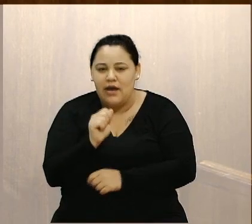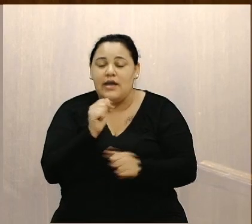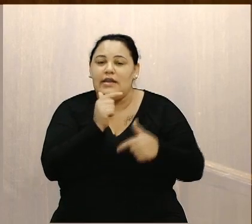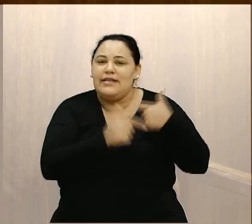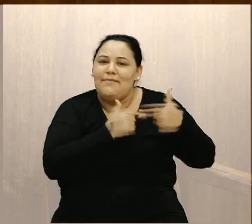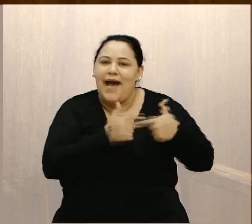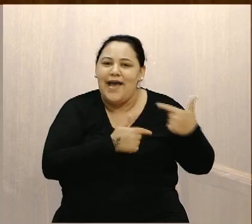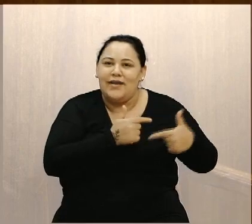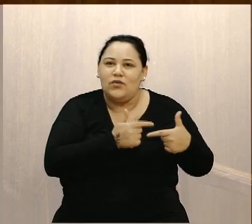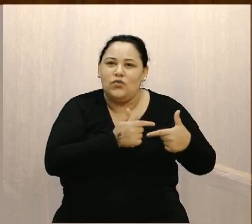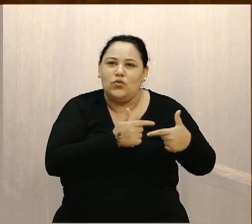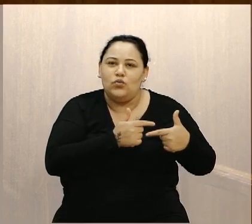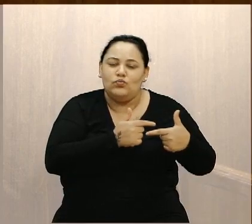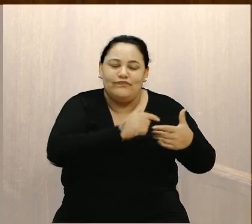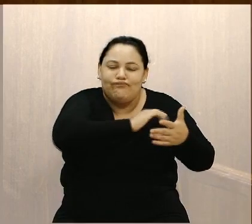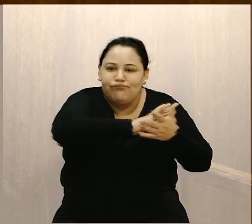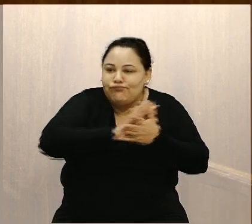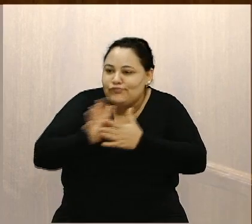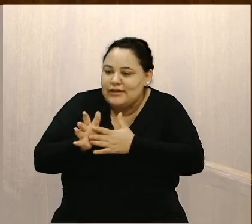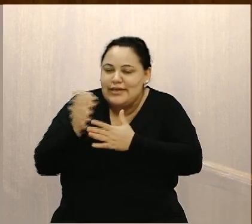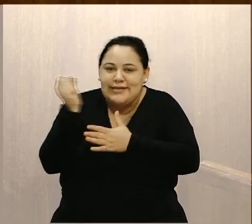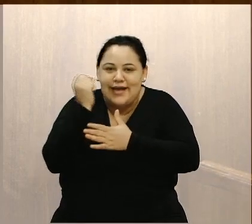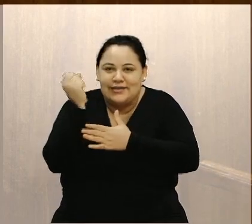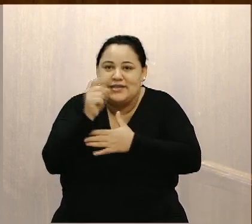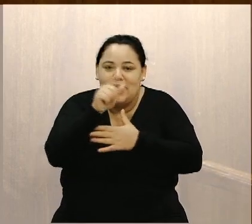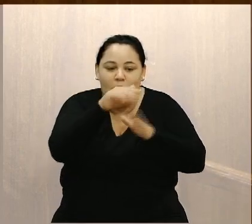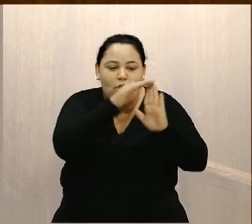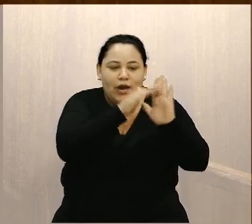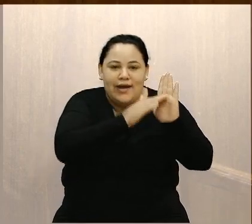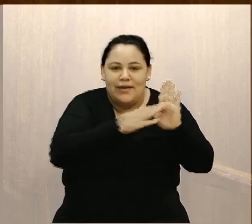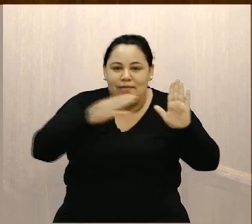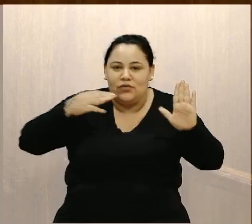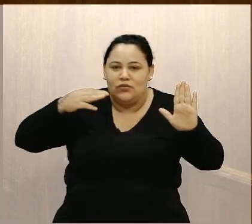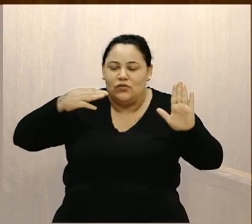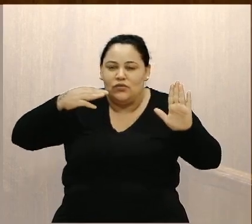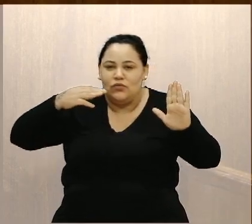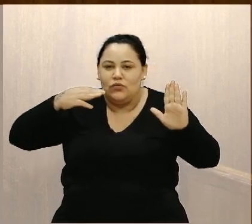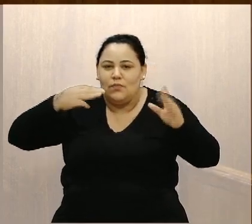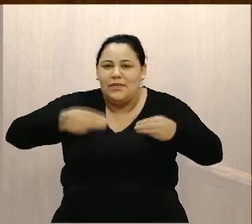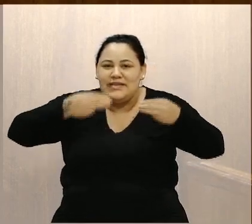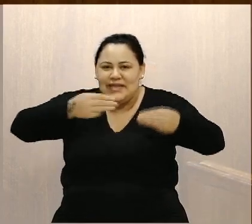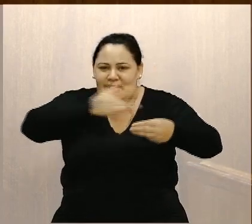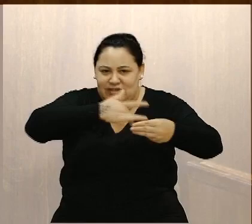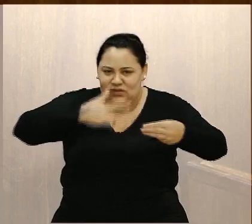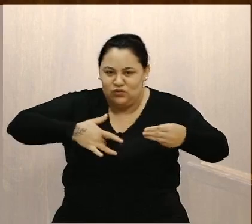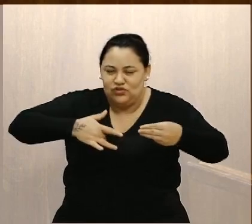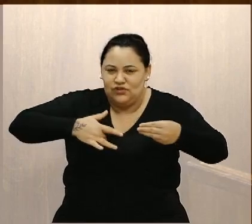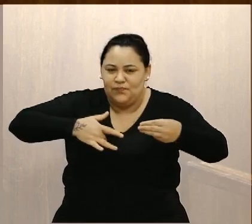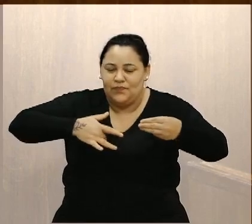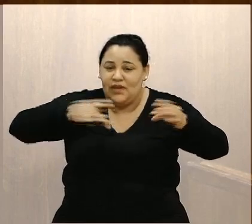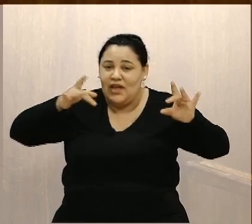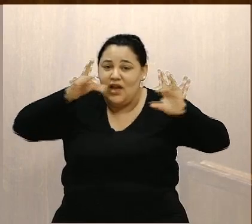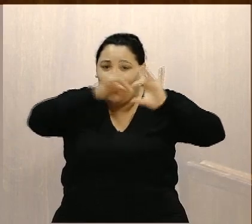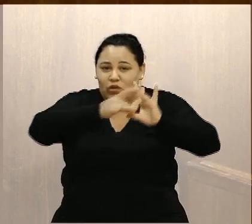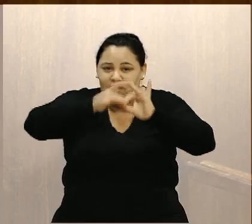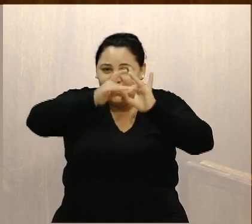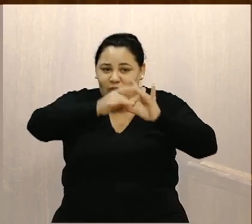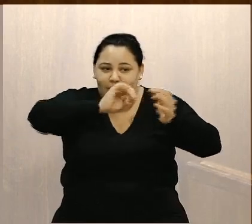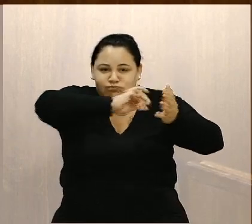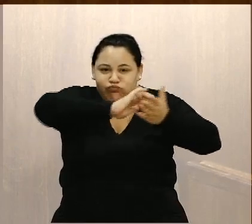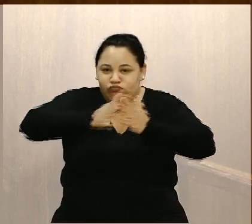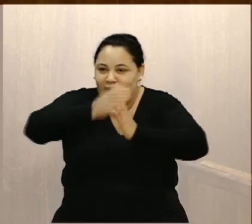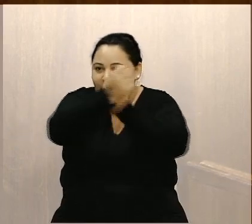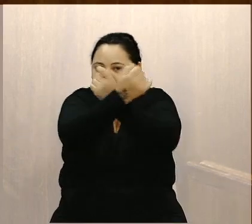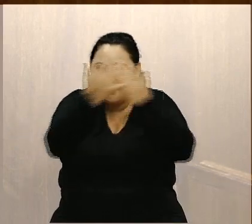Vigidesastres, que é o programa do Ministério da Saúde ligado a desastres ambientais, e esse médico veio